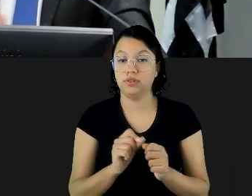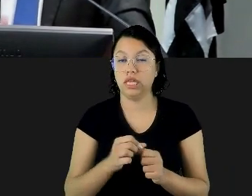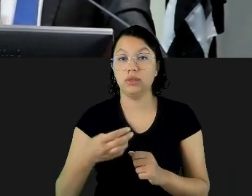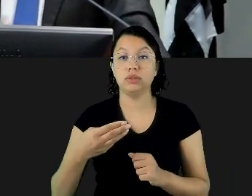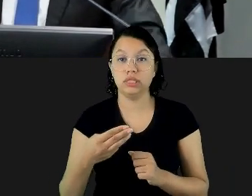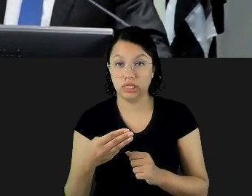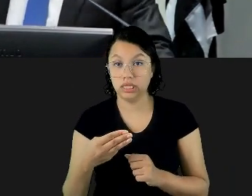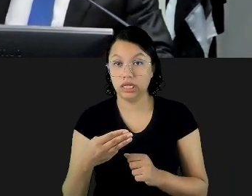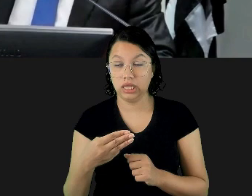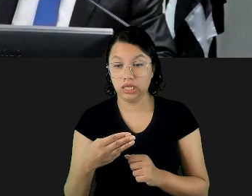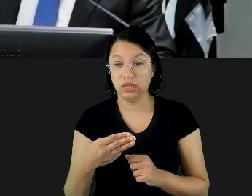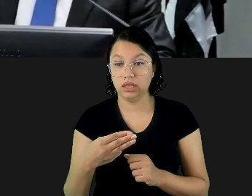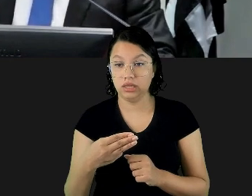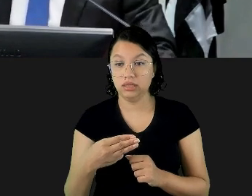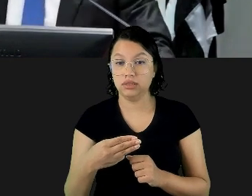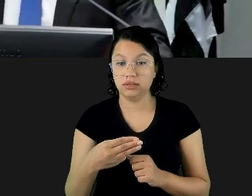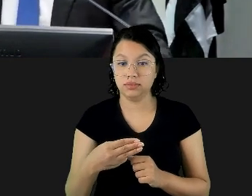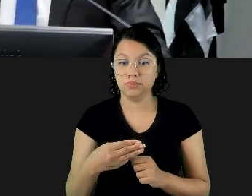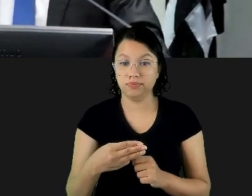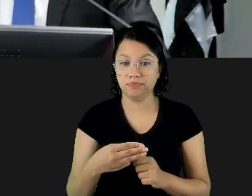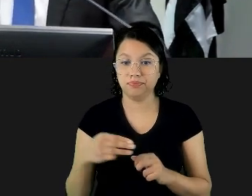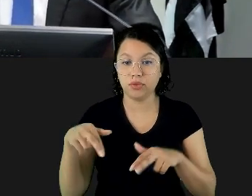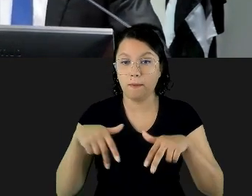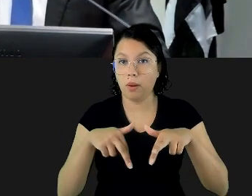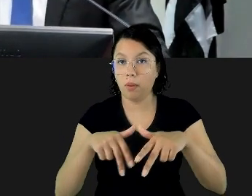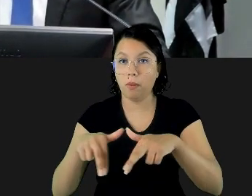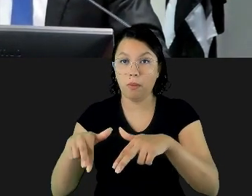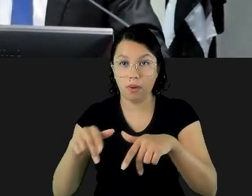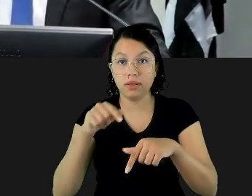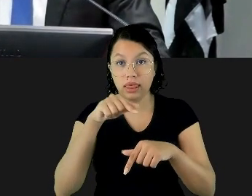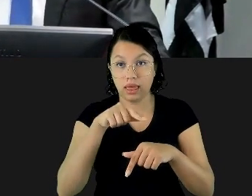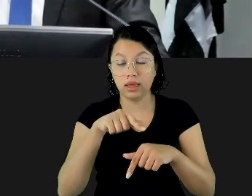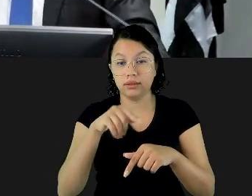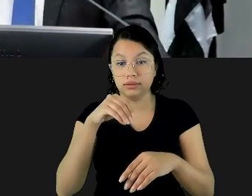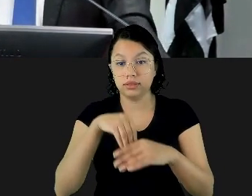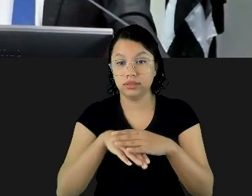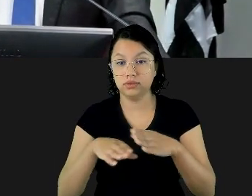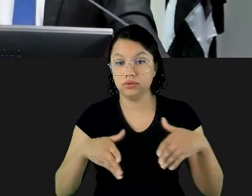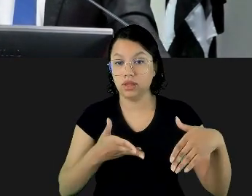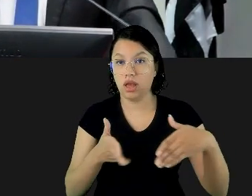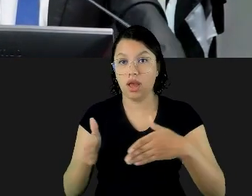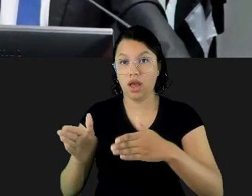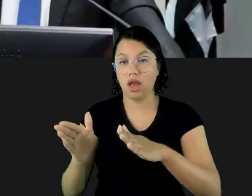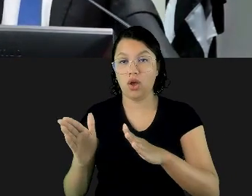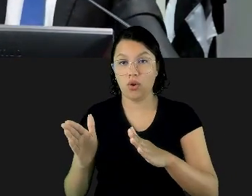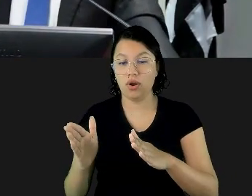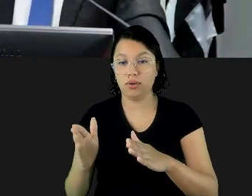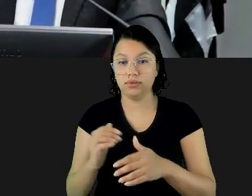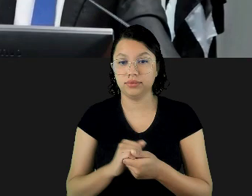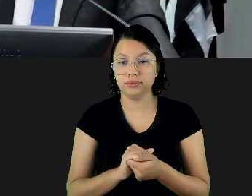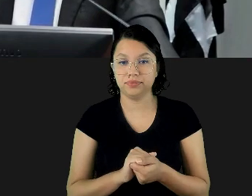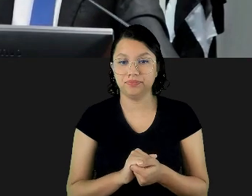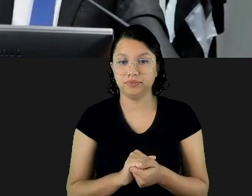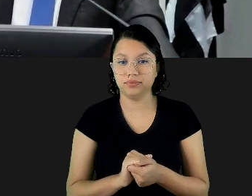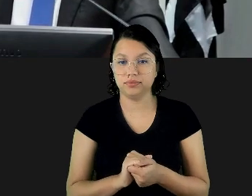anos anteriores e uma está ocorrendo agora. Já voltaram? Não? Voltaram. Aí.